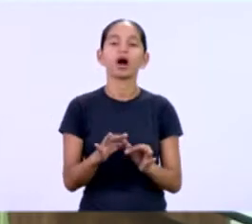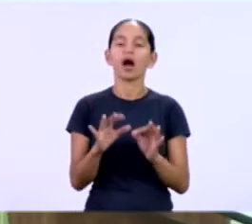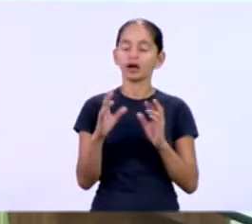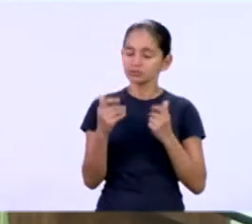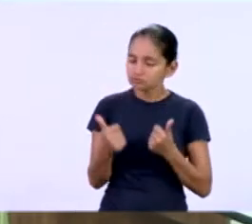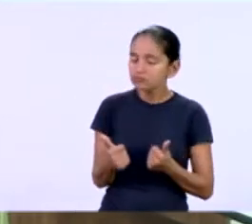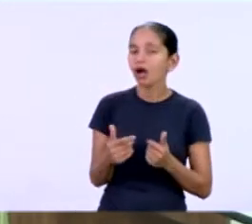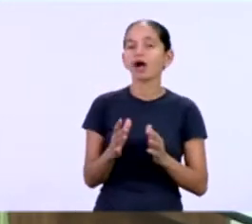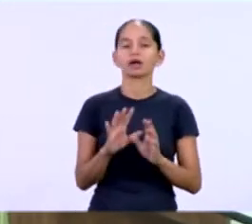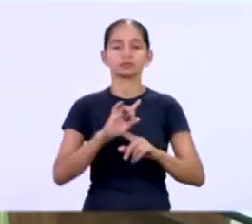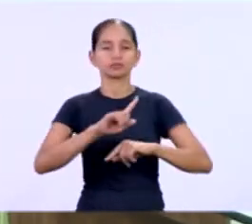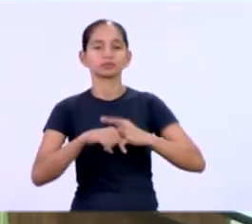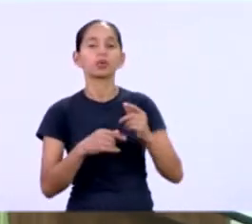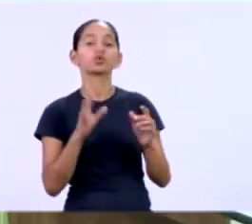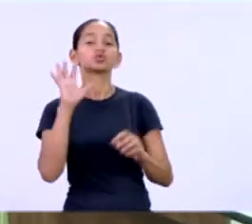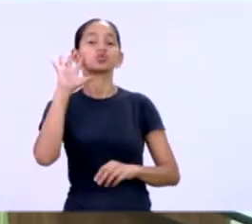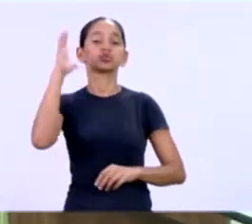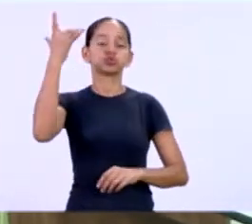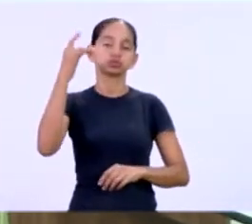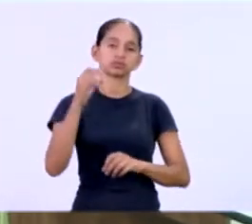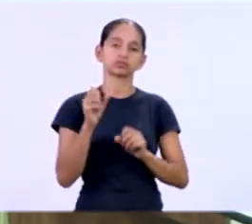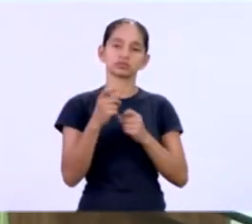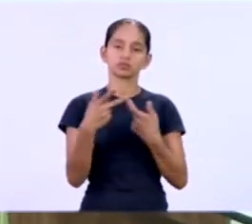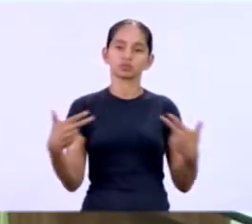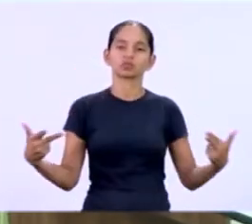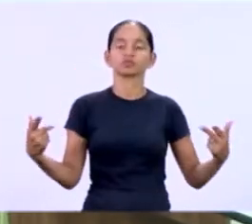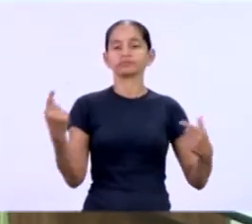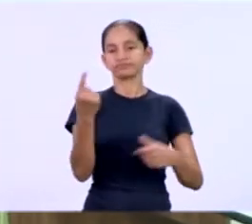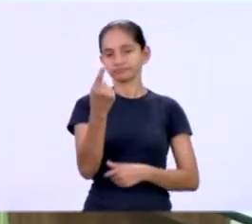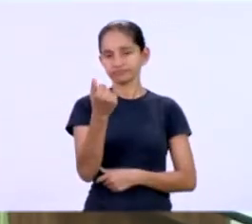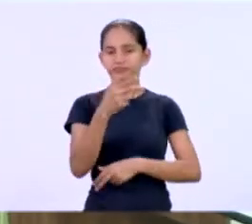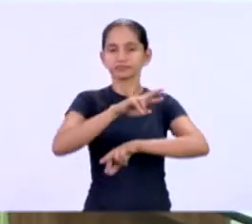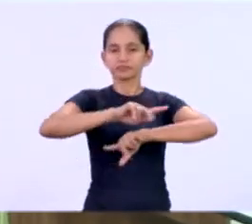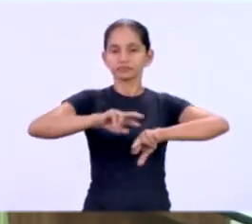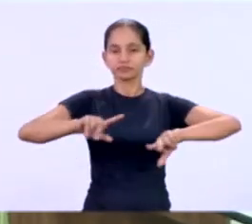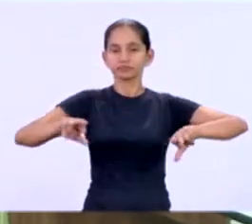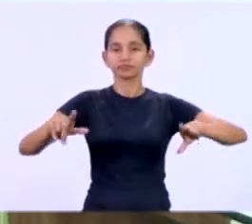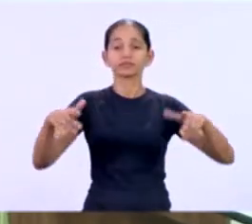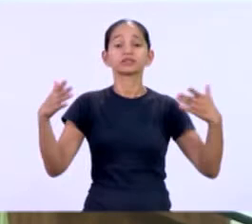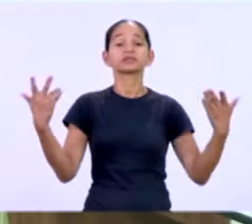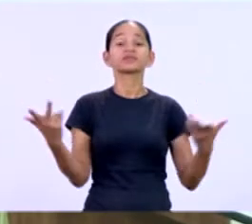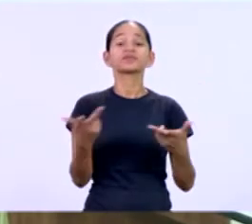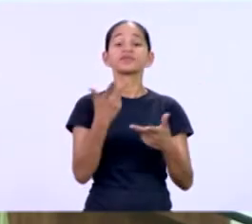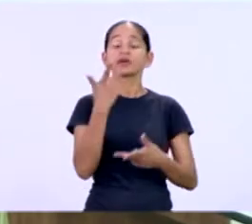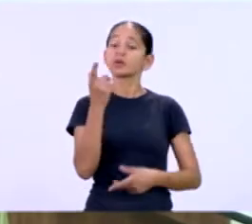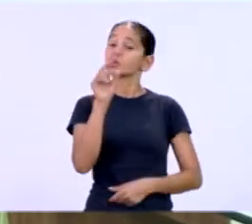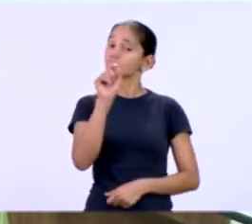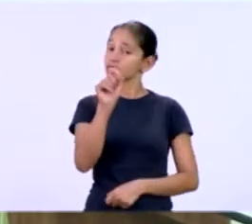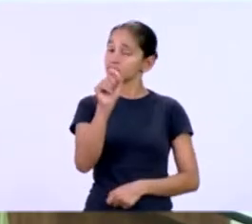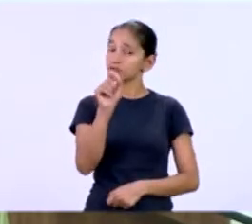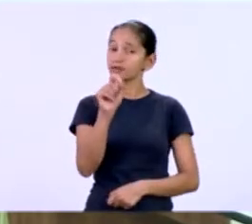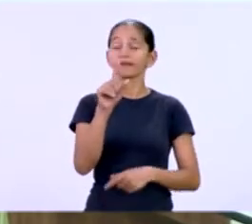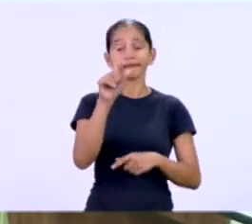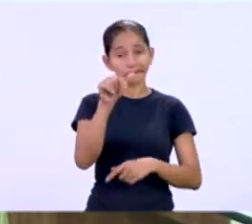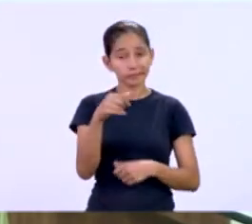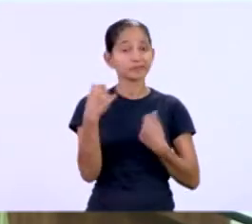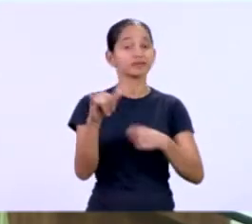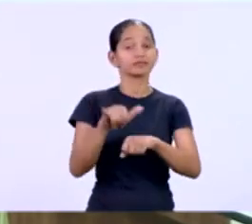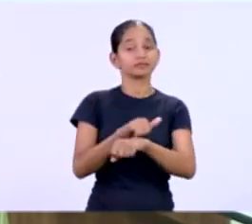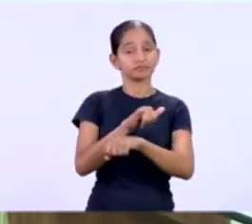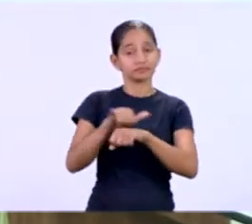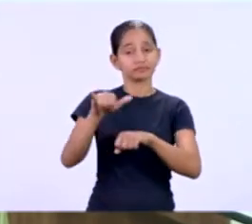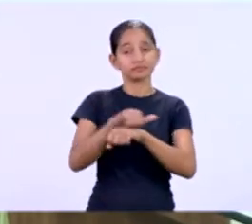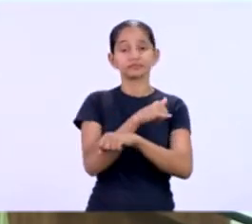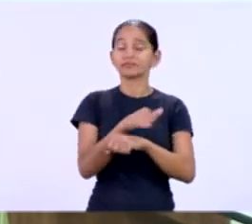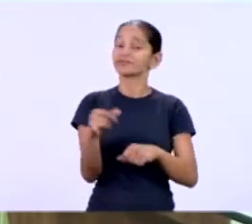com uma maior qualidade o teu negócio. Então, para isso, essa ferramenta que eu acabei de falar, o orçamento, ela é essencial. E é necessário